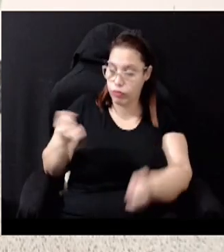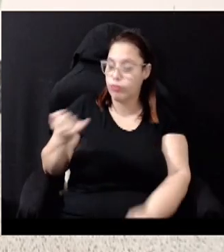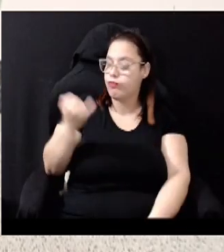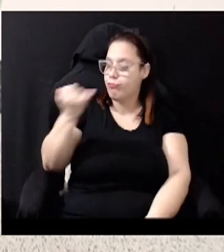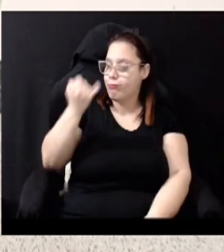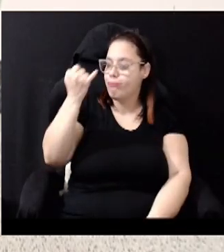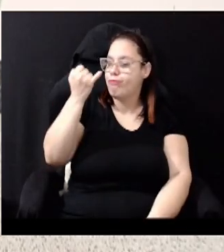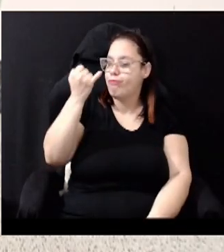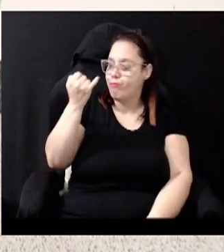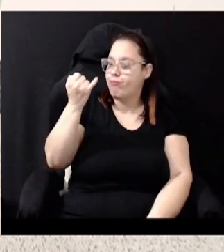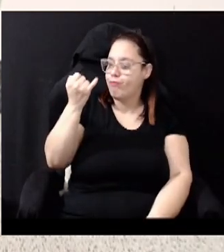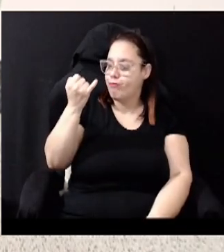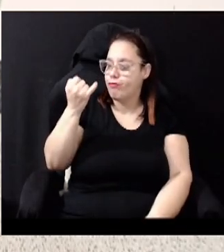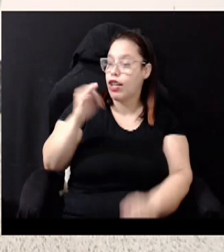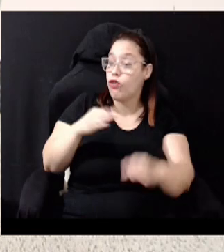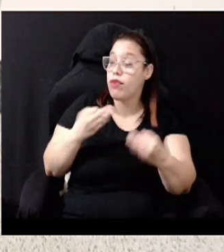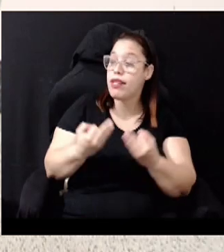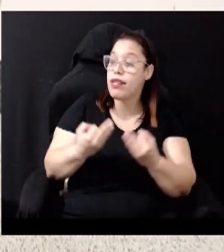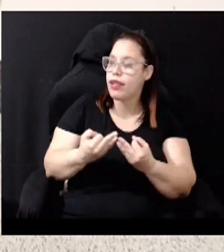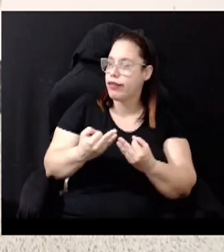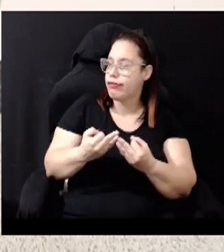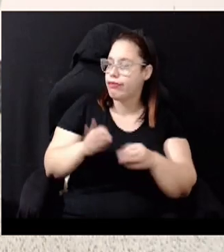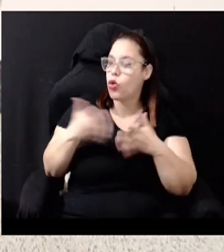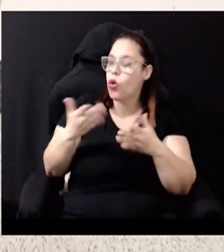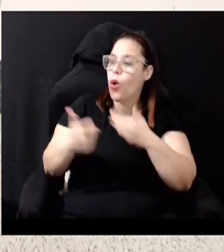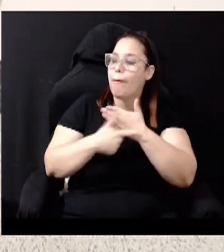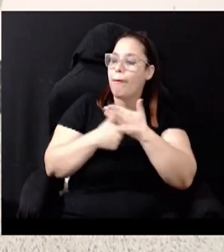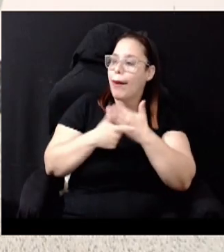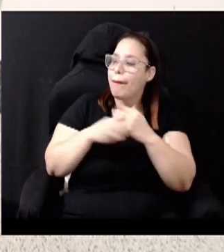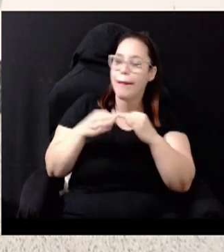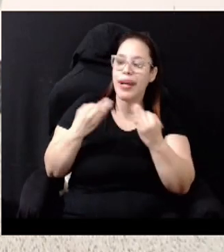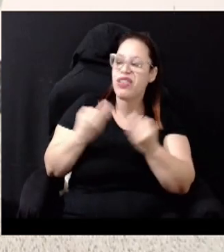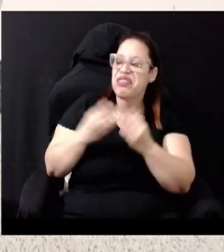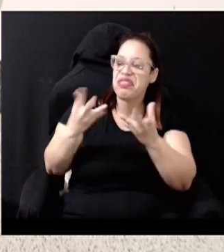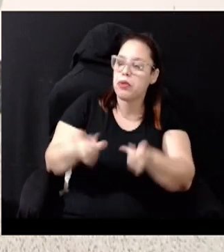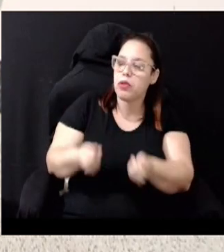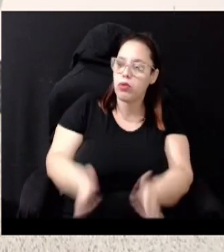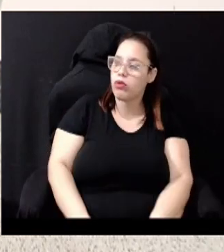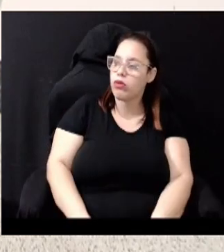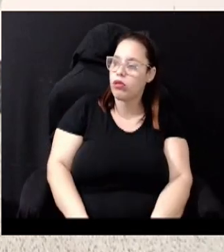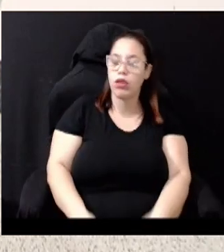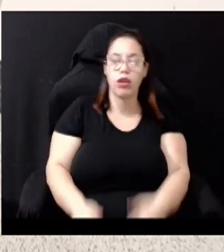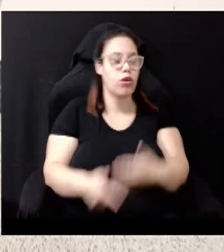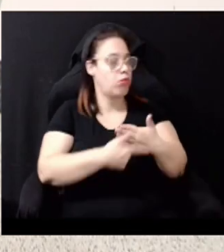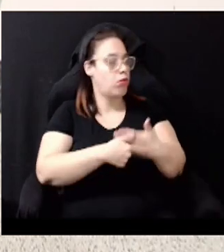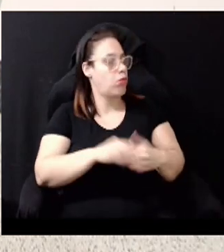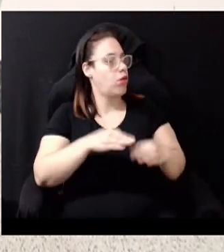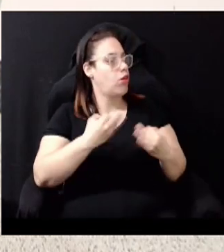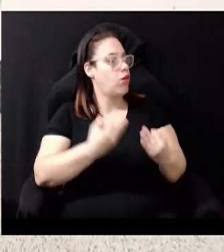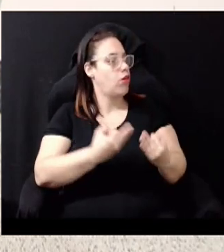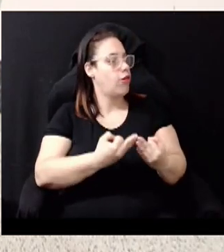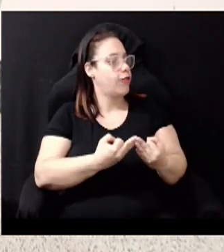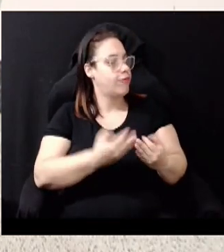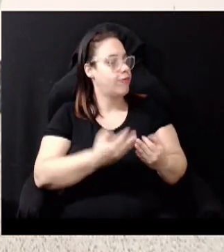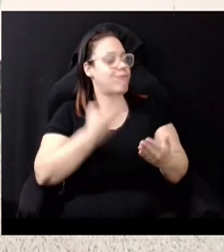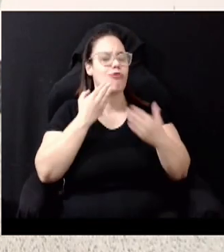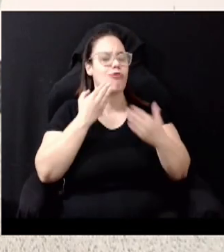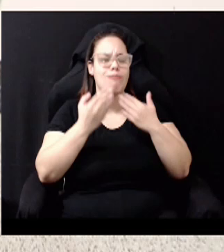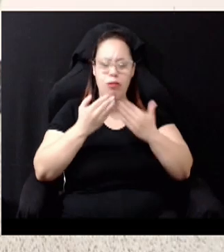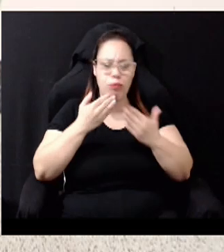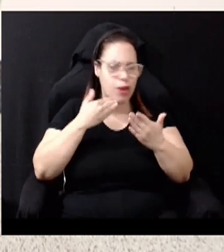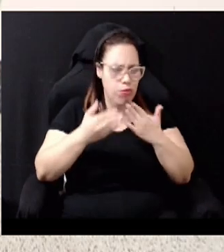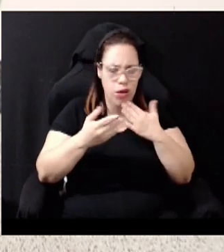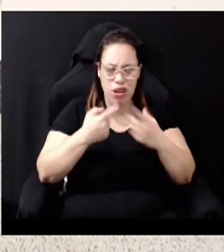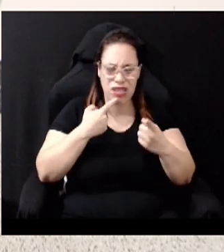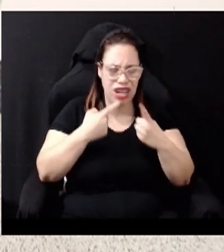relação à família. Qual o papel da família nisso tudo? O papel da família é de muita conversa